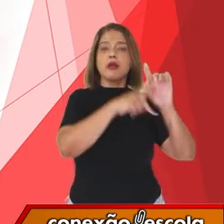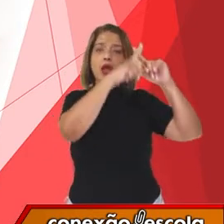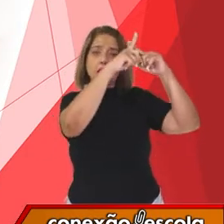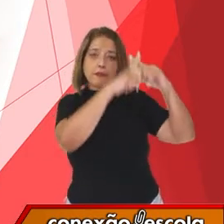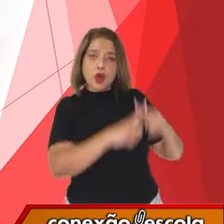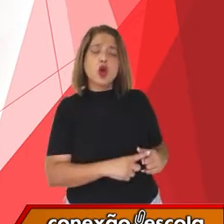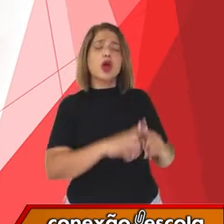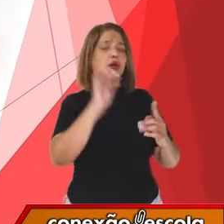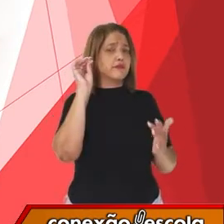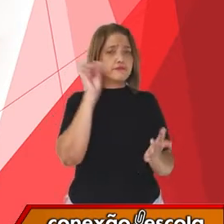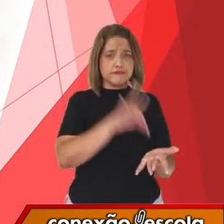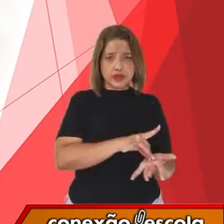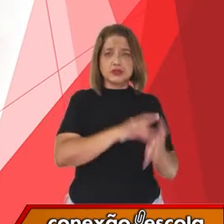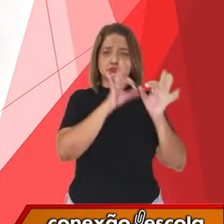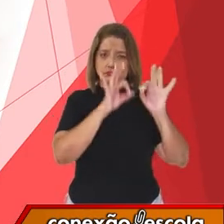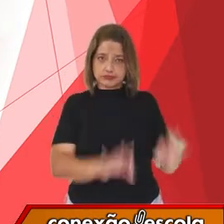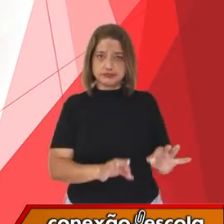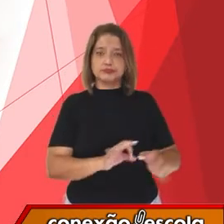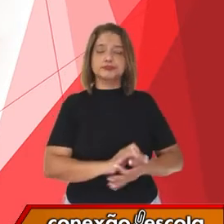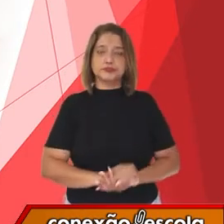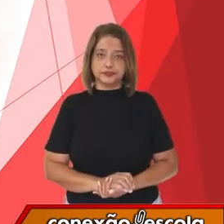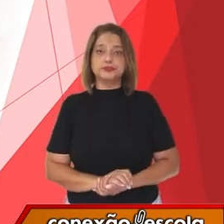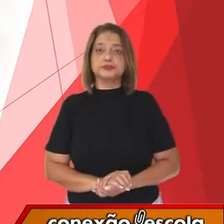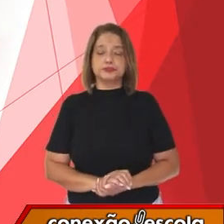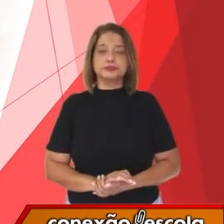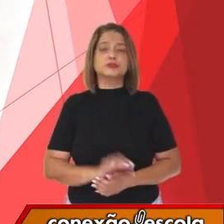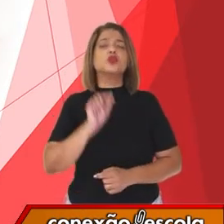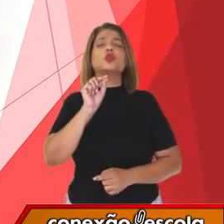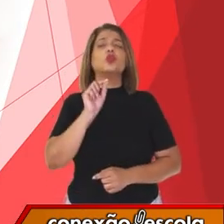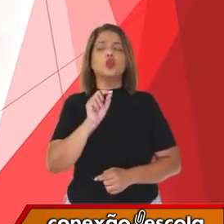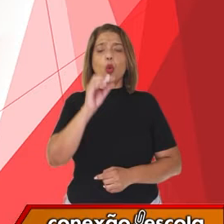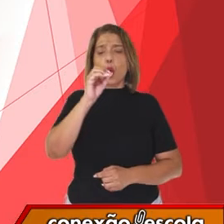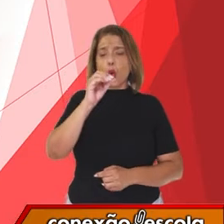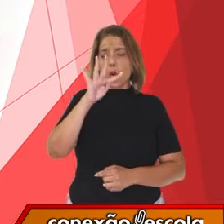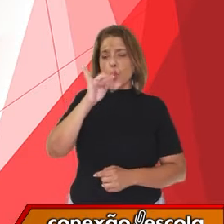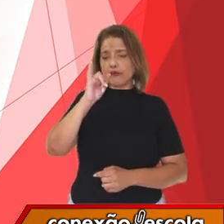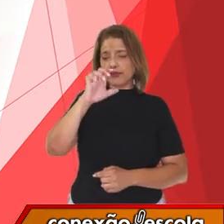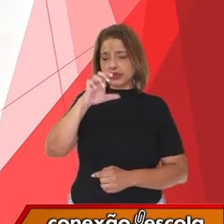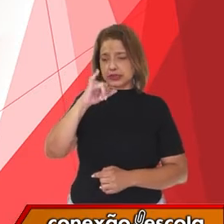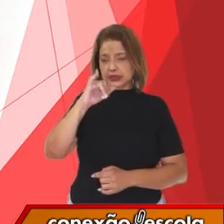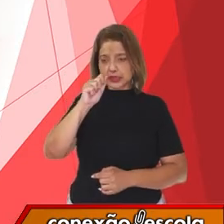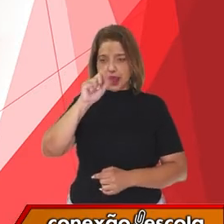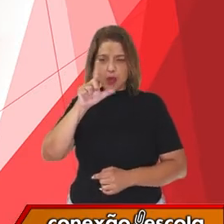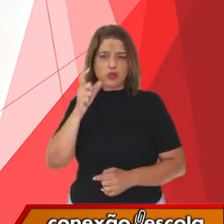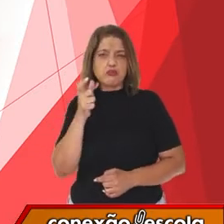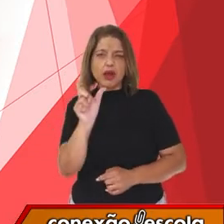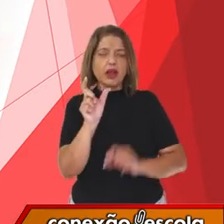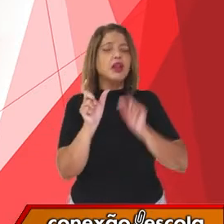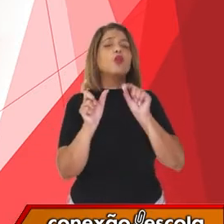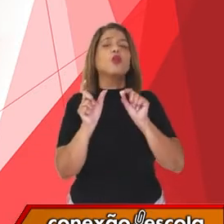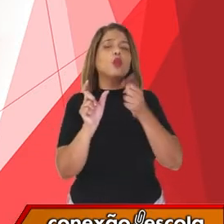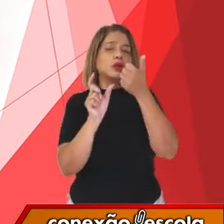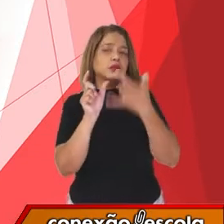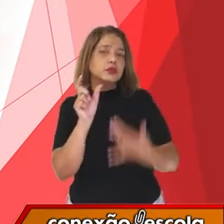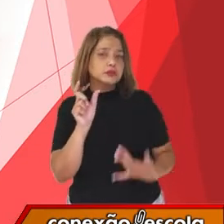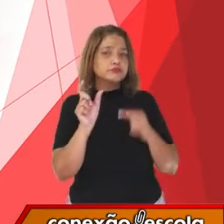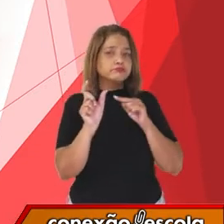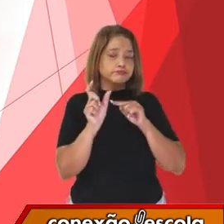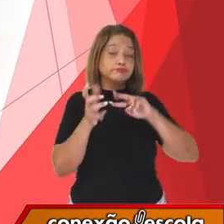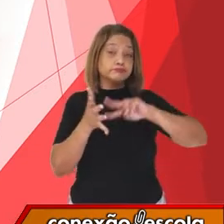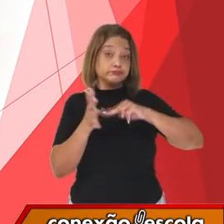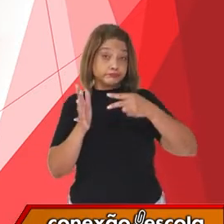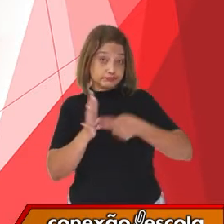campeonatos oficiais. E o que será que essa palavrinha oficial tem a nos dizer?